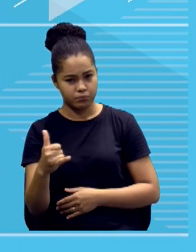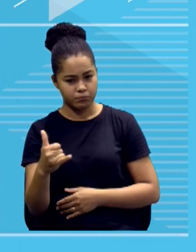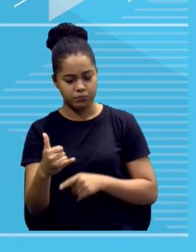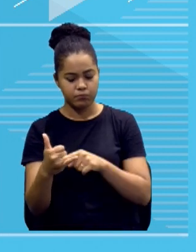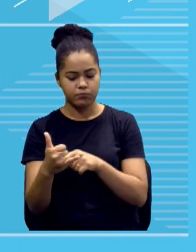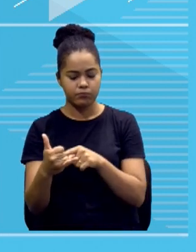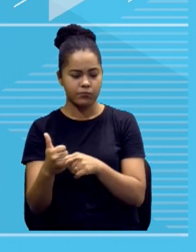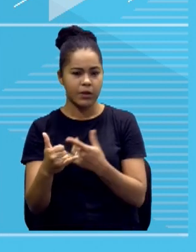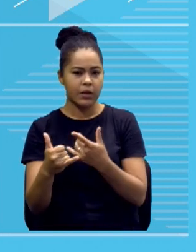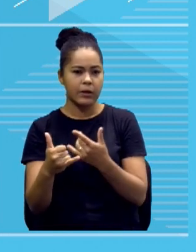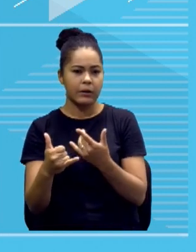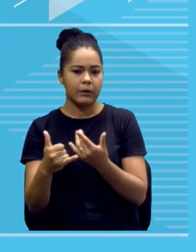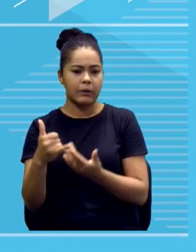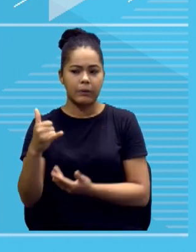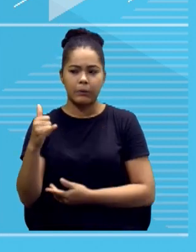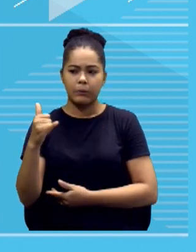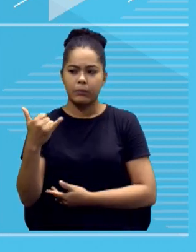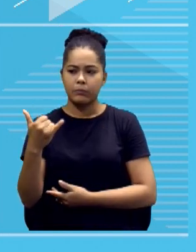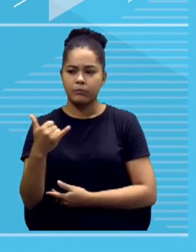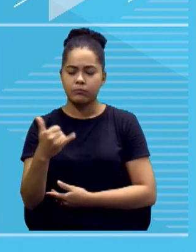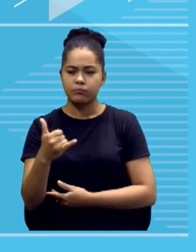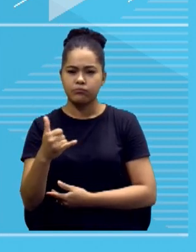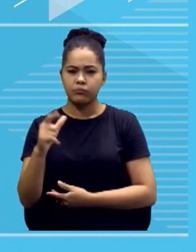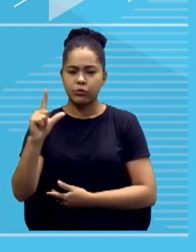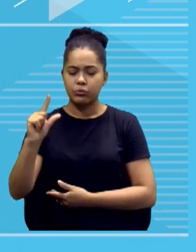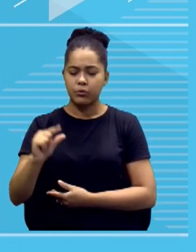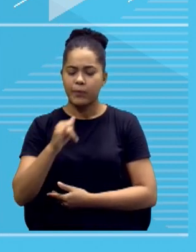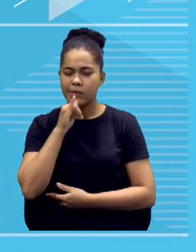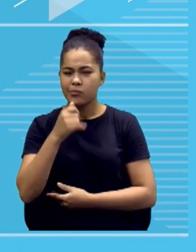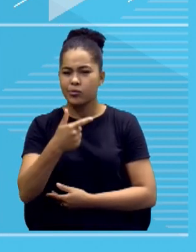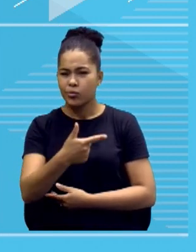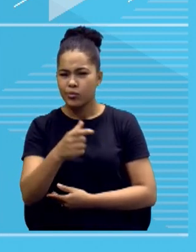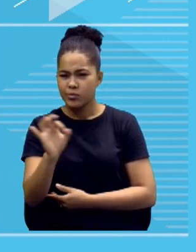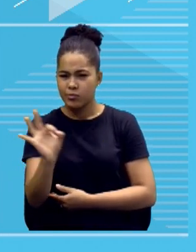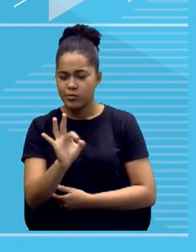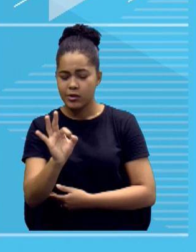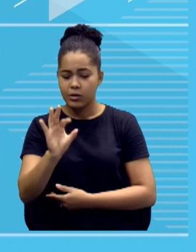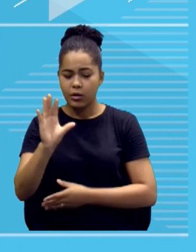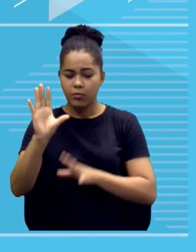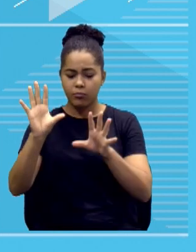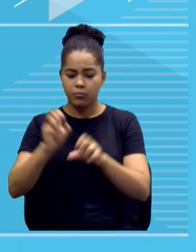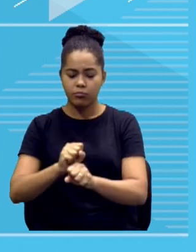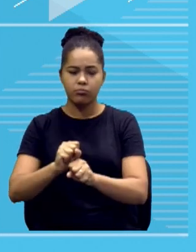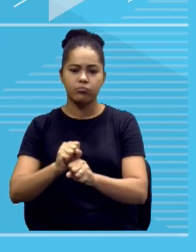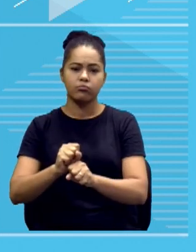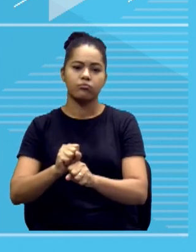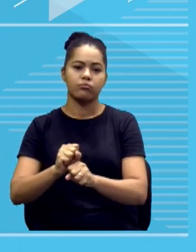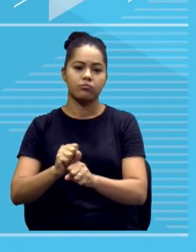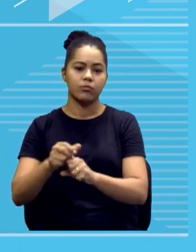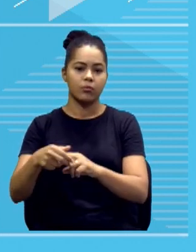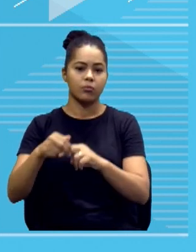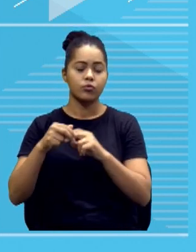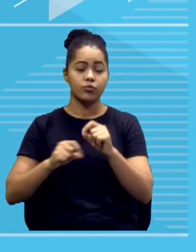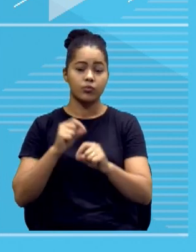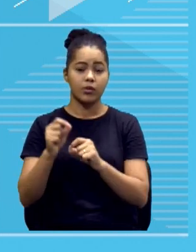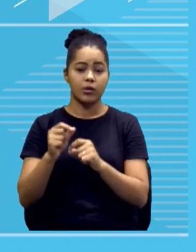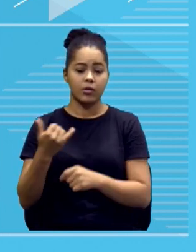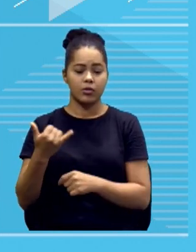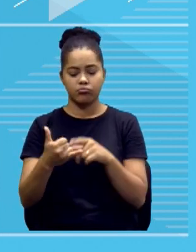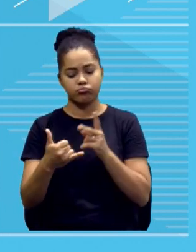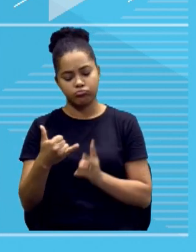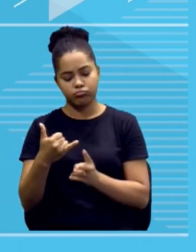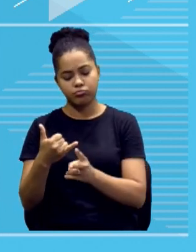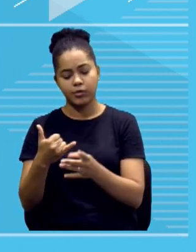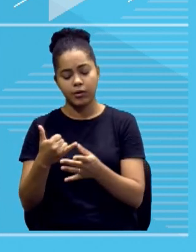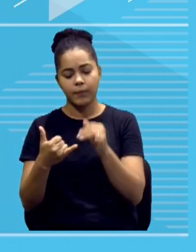de acabar, quando ele estiver ali 1%, 2%, ele desliga. Por quê? Porque ele vai preservar um pouquinho da bateria para que quando